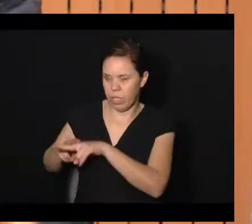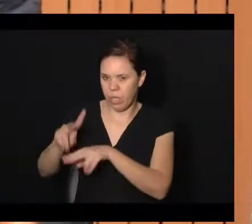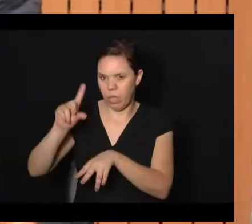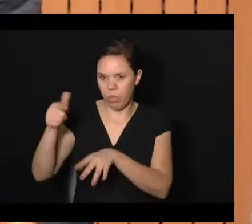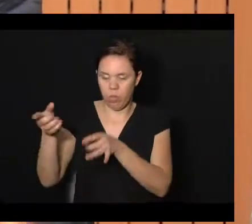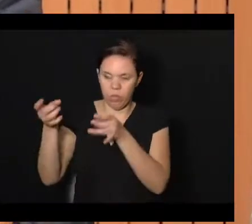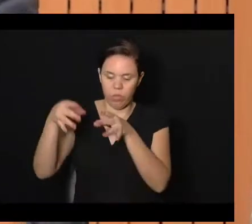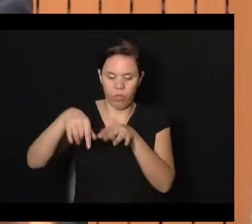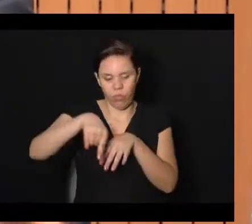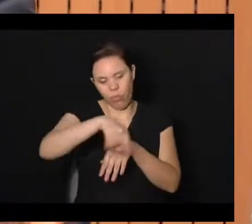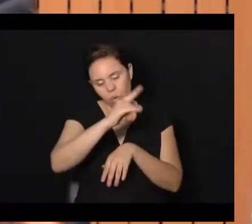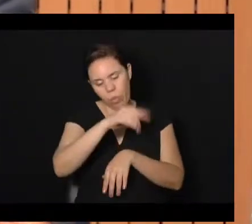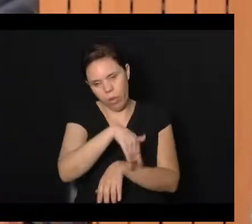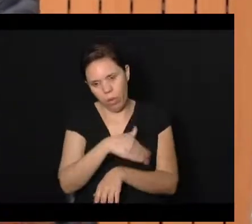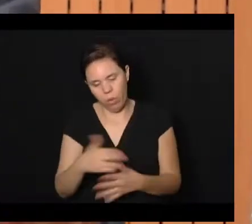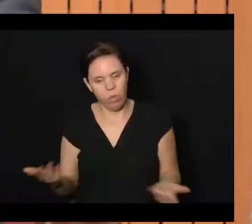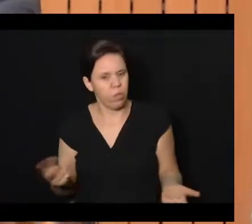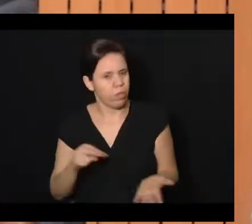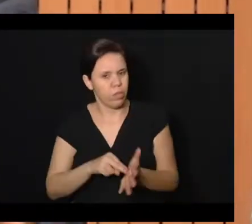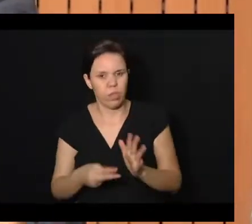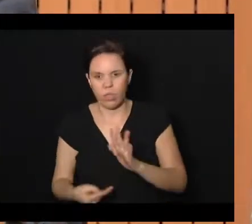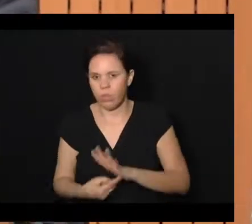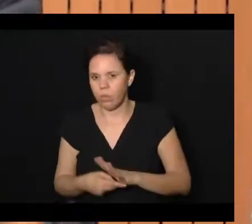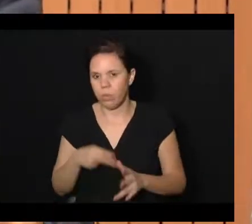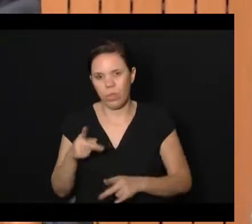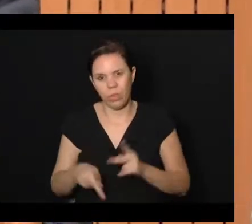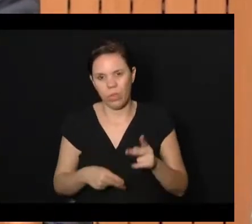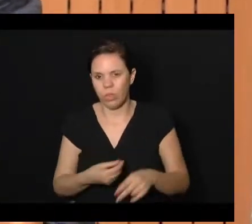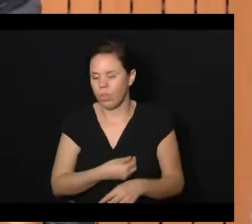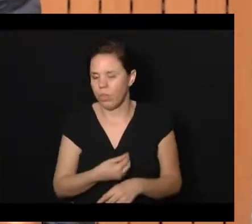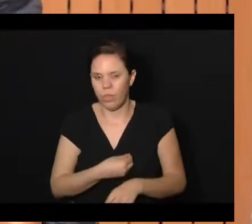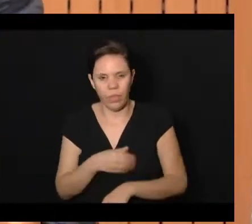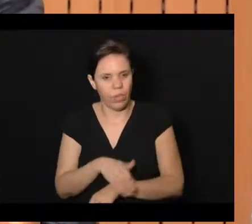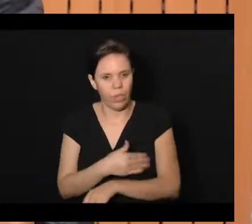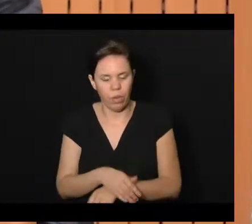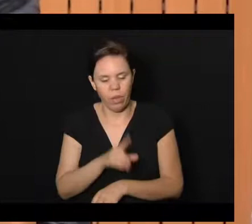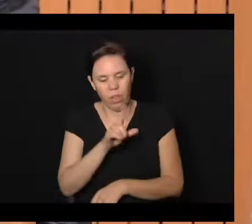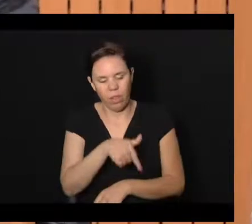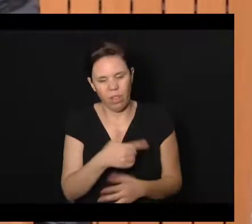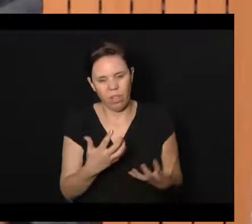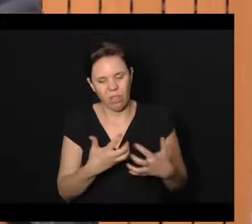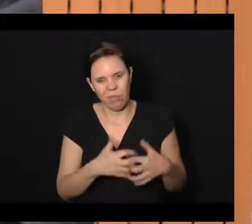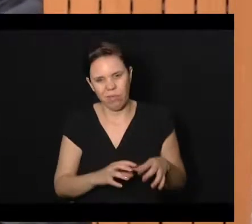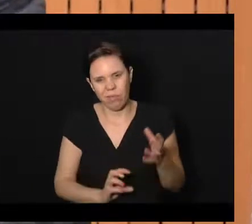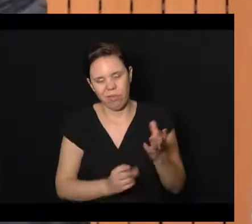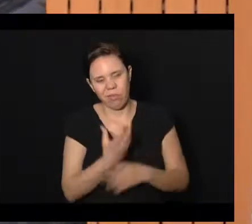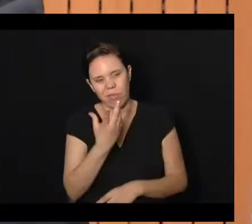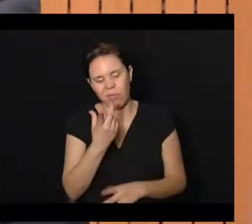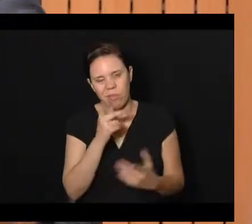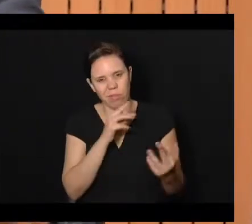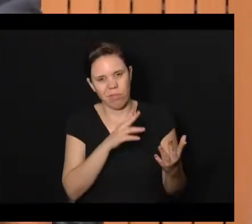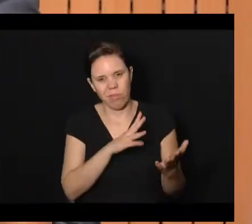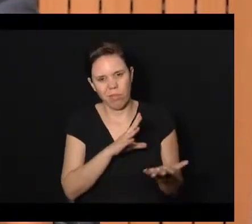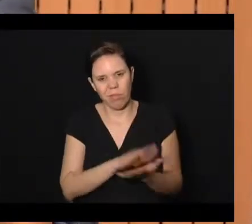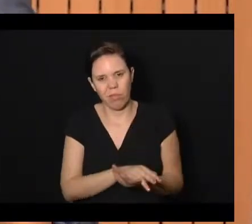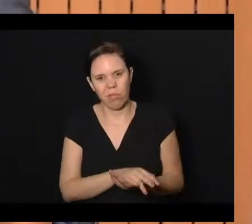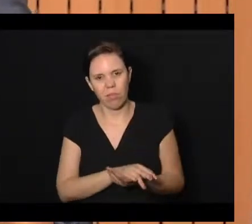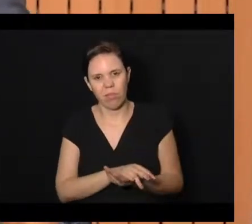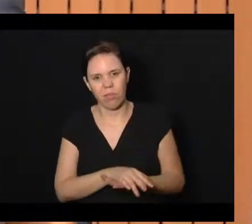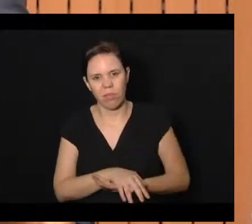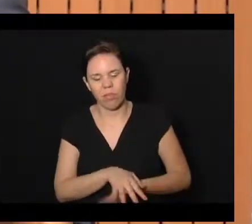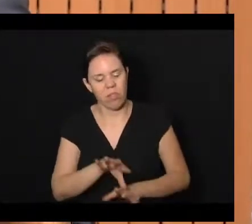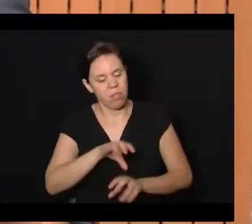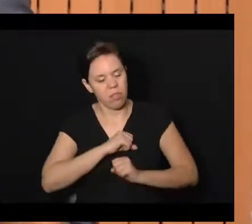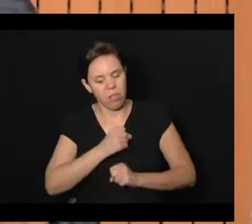significa que sejam pessoas em situação de rua porque na rua é um reflexo da sociedade então você vai encontrar as mesmas pessoas que você